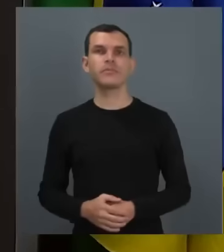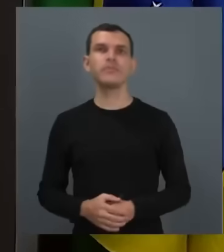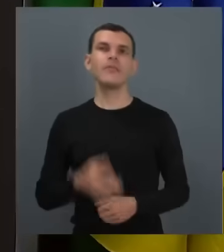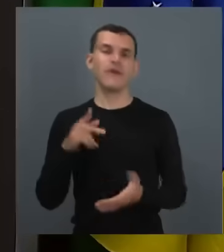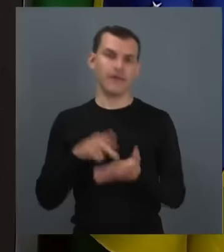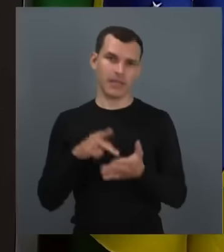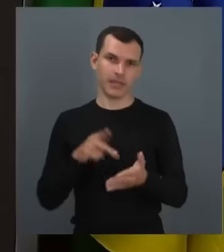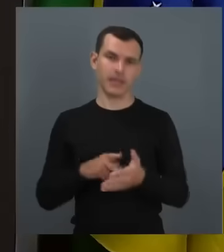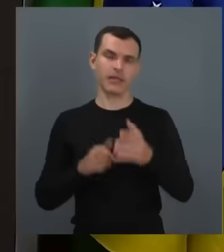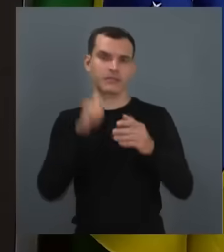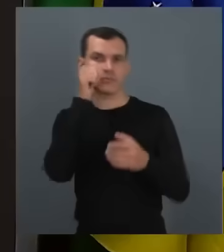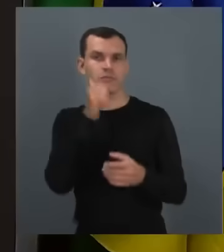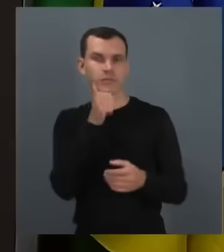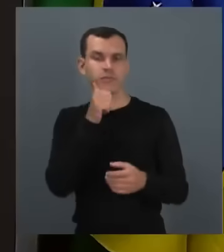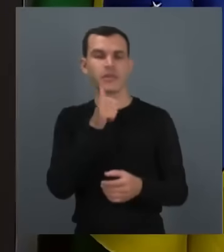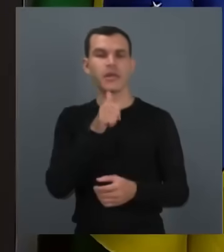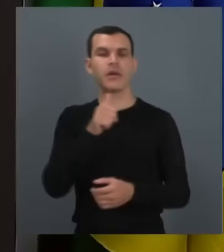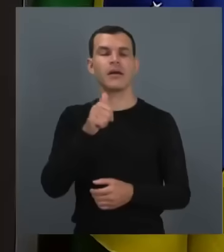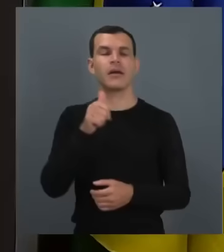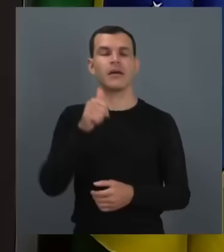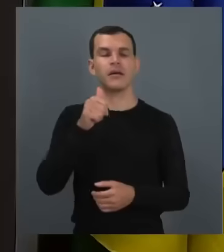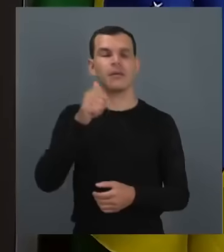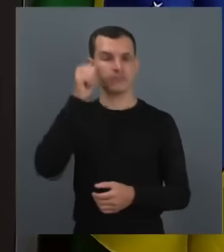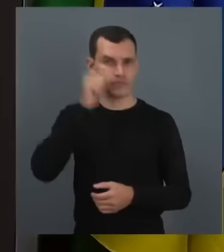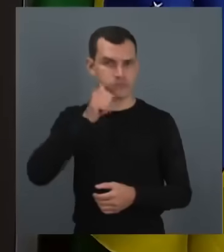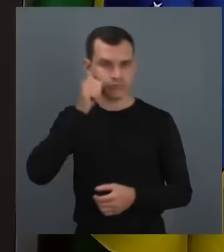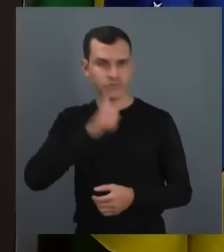decisivo, a ministra Carmen